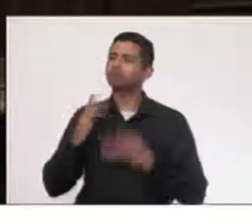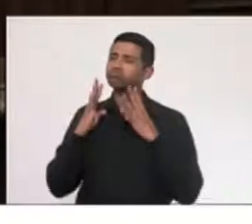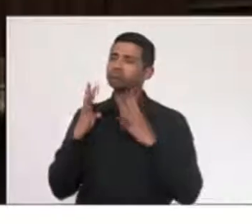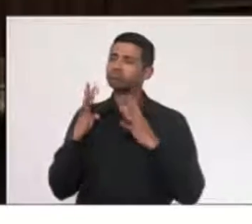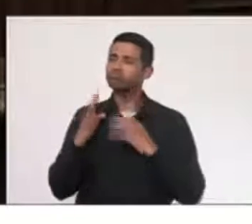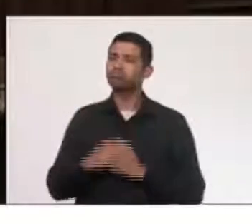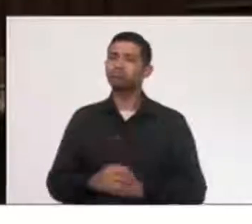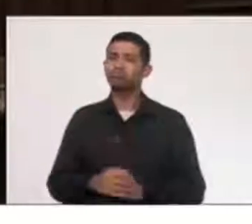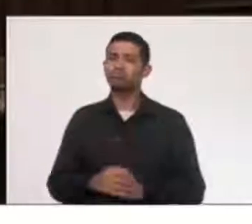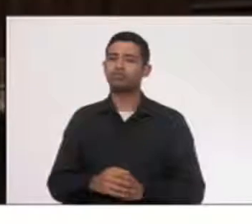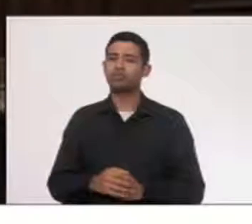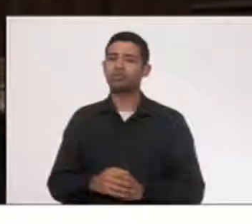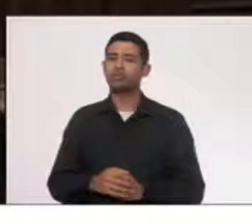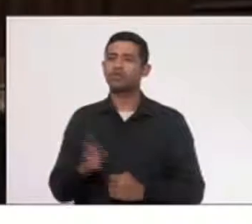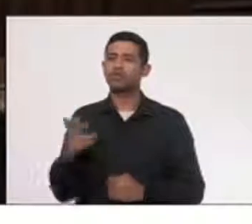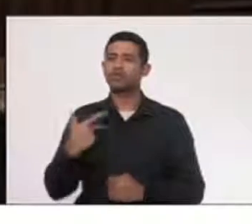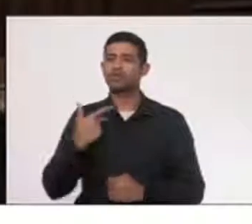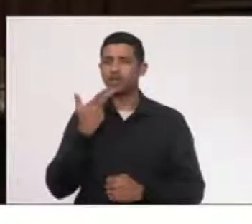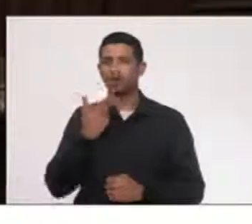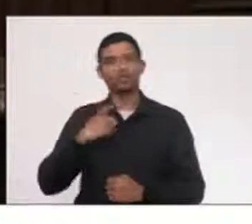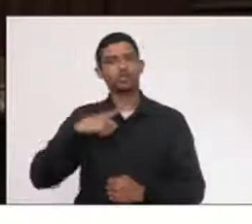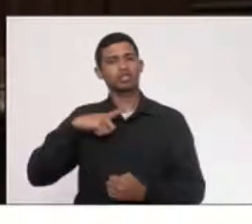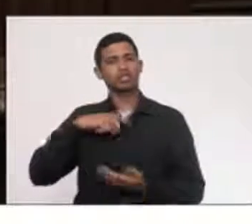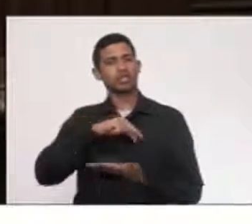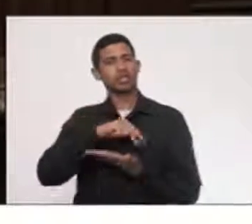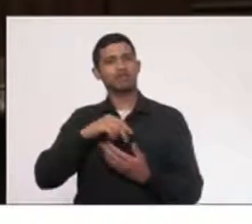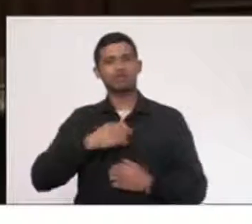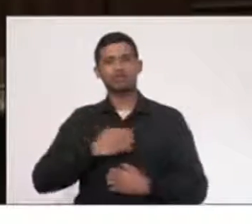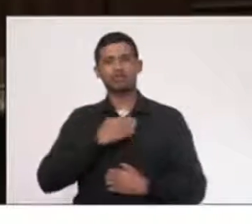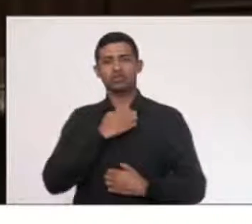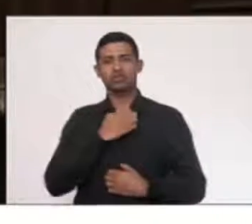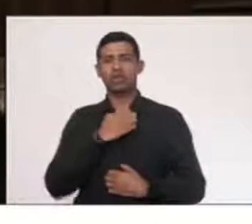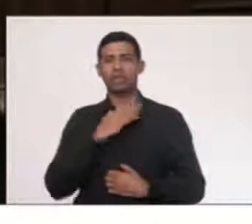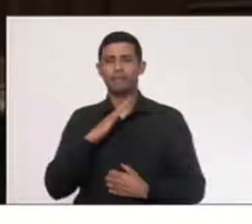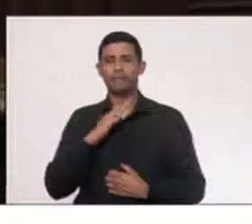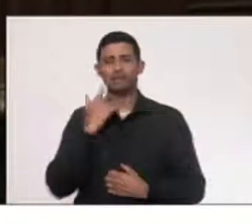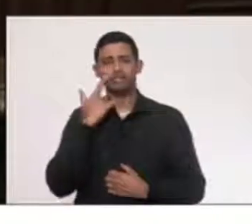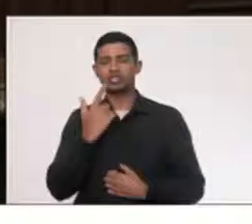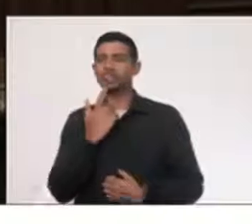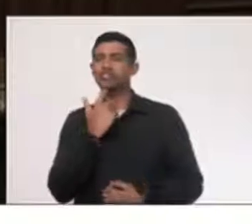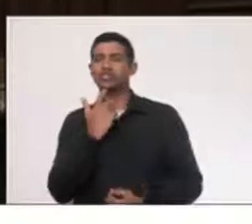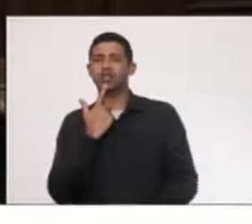que dizem tantas bravatas, mas quando vão fazer um exame de sangue desmaiam.